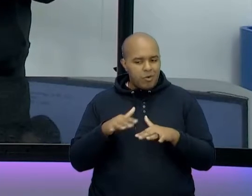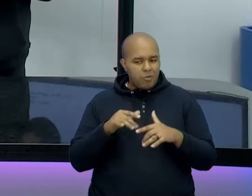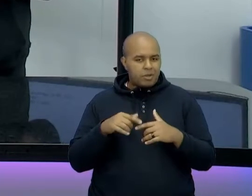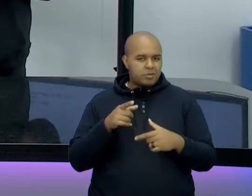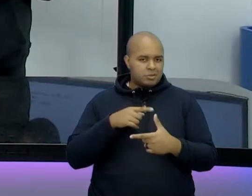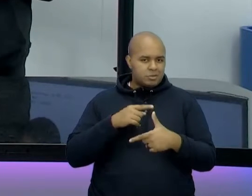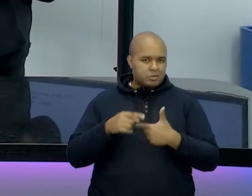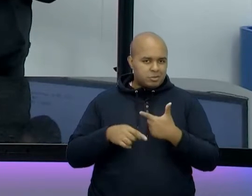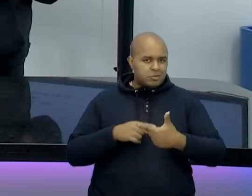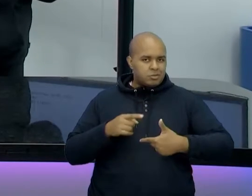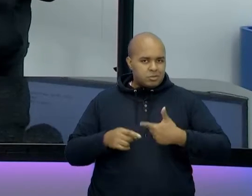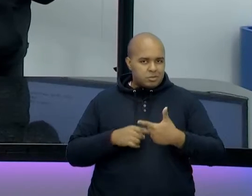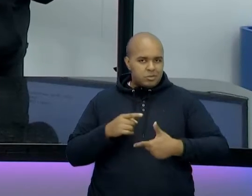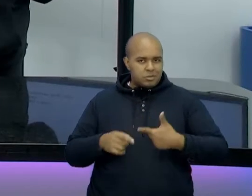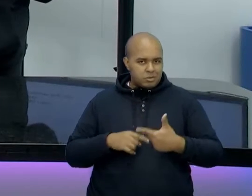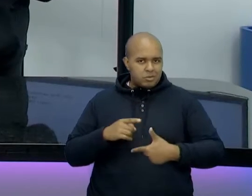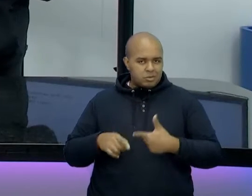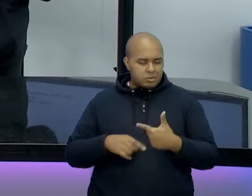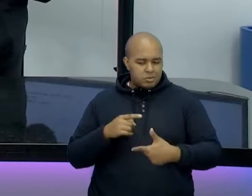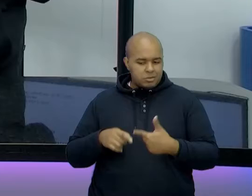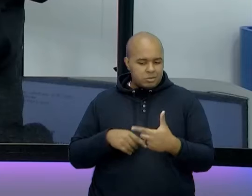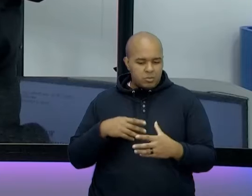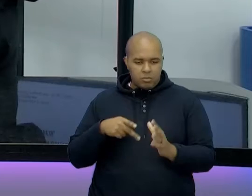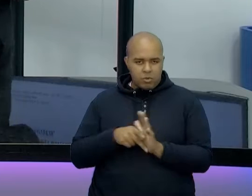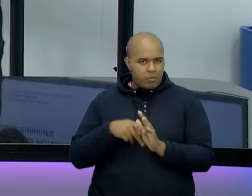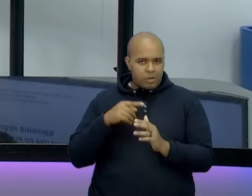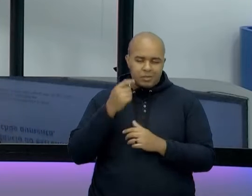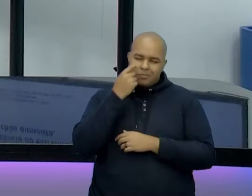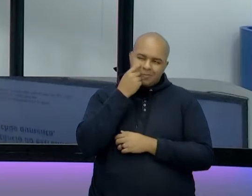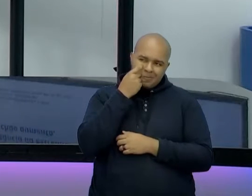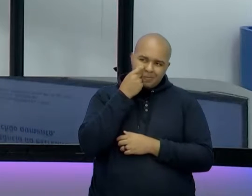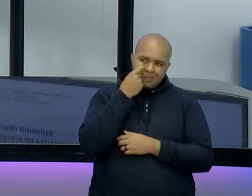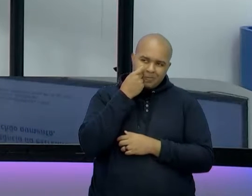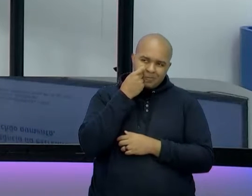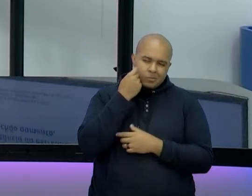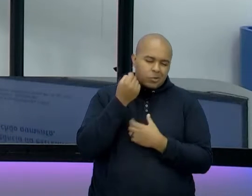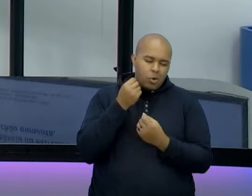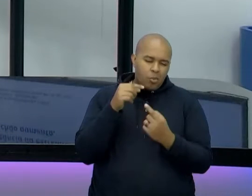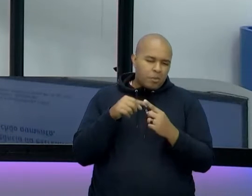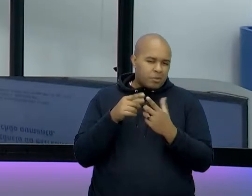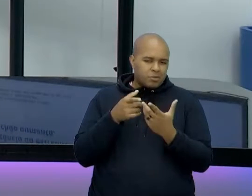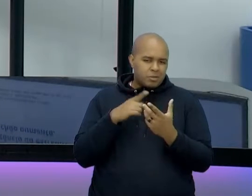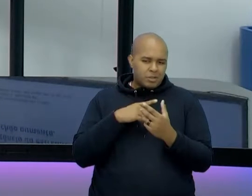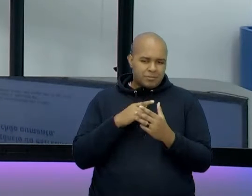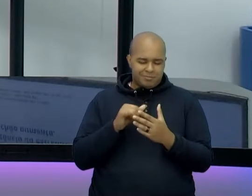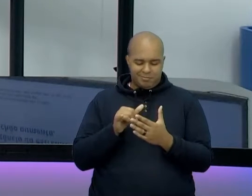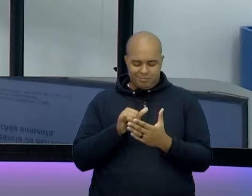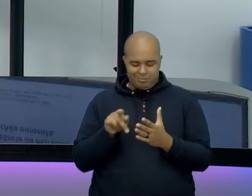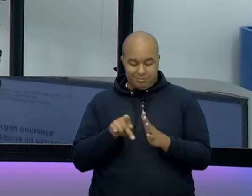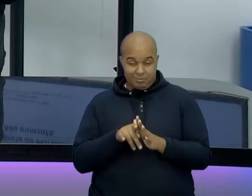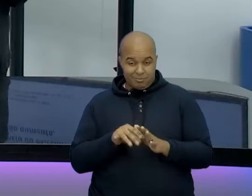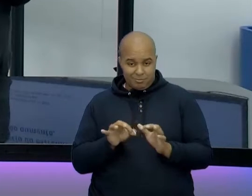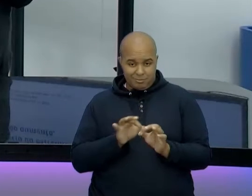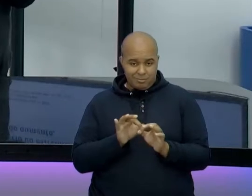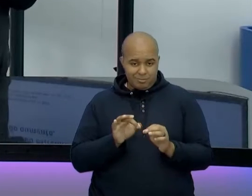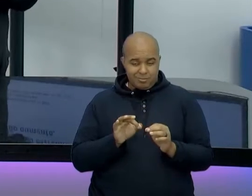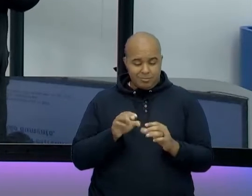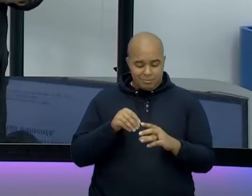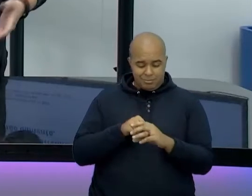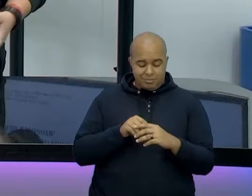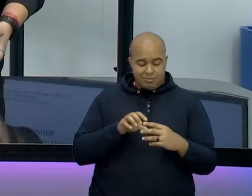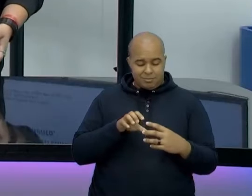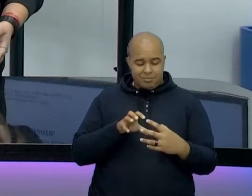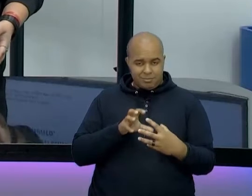de rotação dele em torno do seu próprio eixo. Então, como funciona? Você tem o eixo do objeto, que ele vai estar no